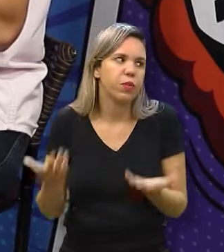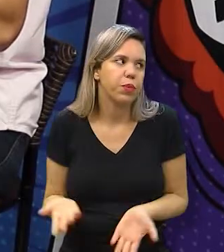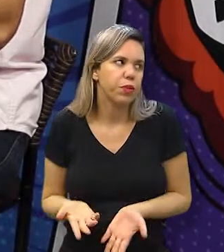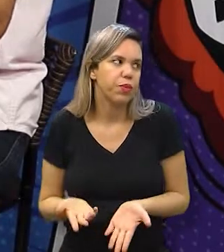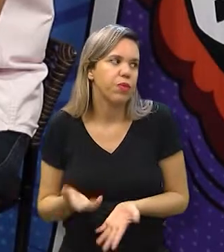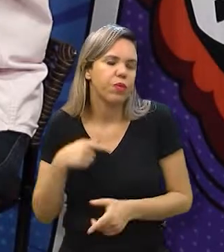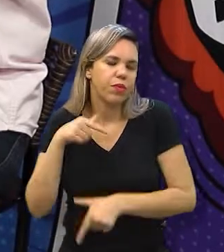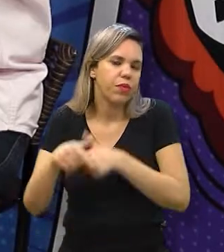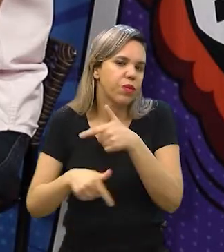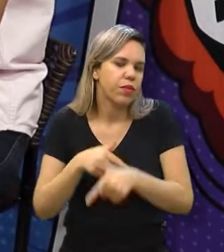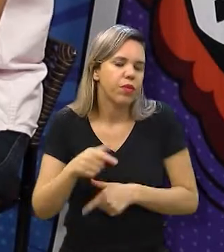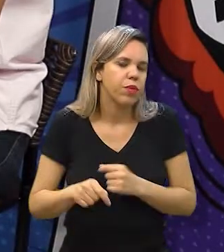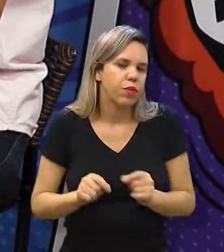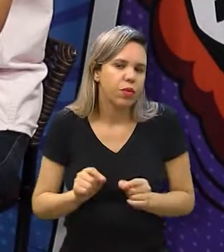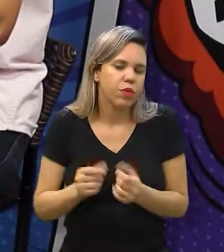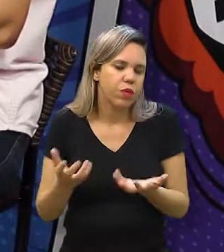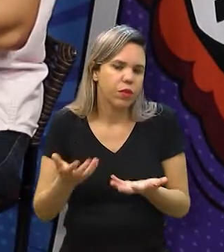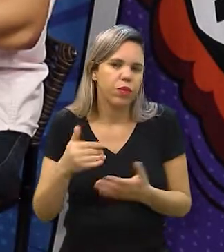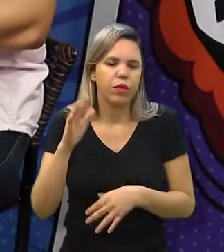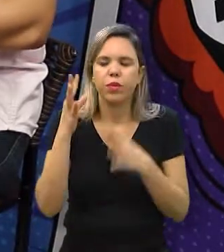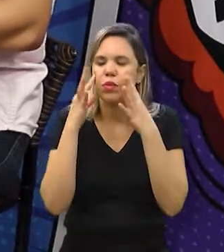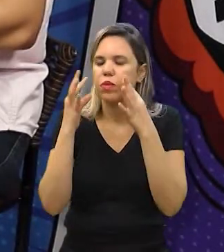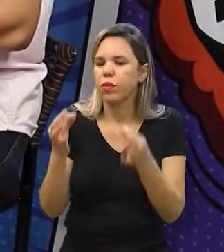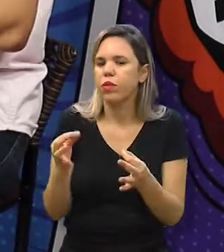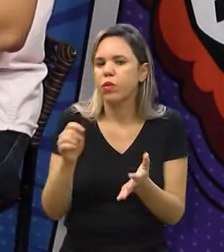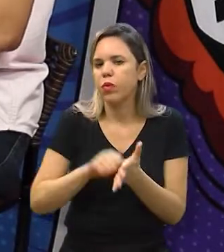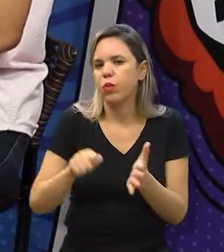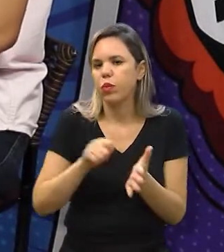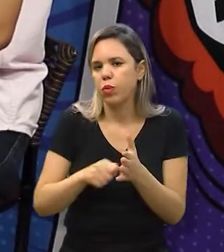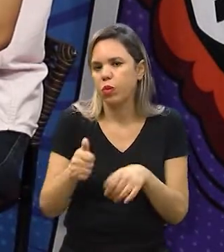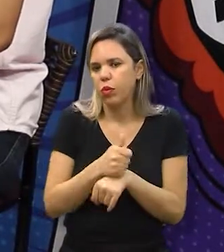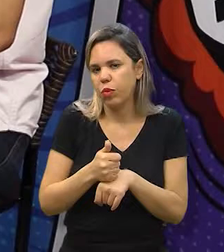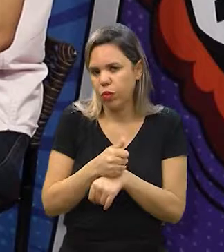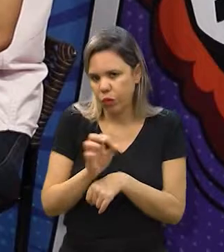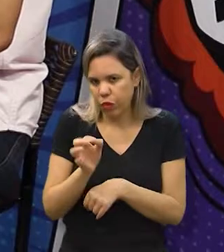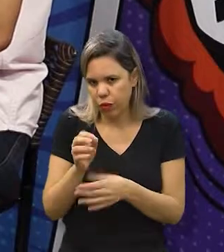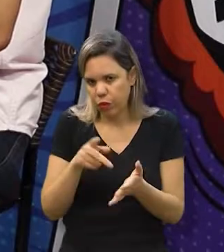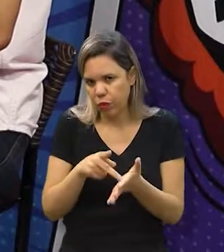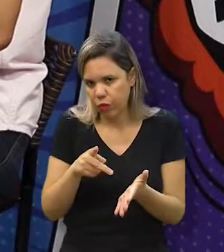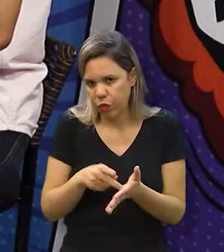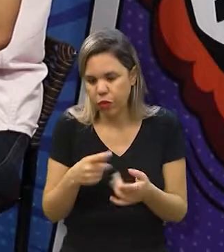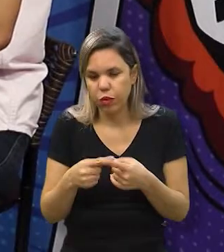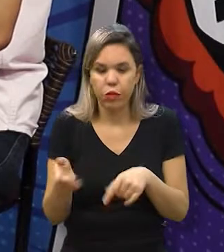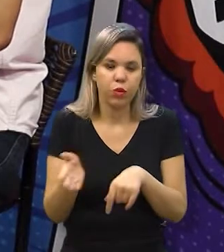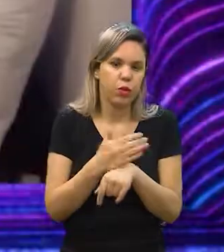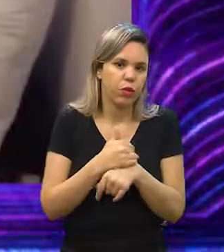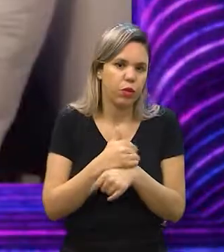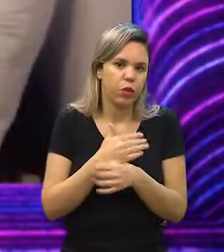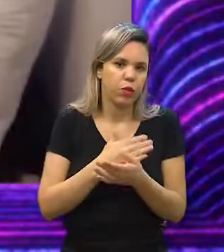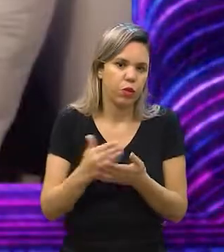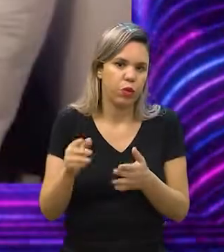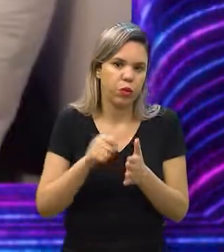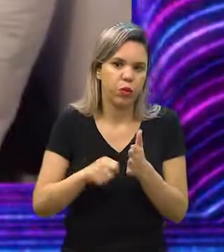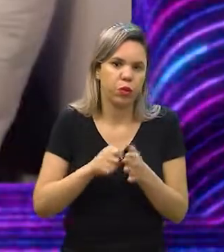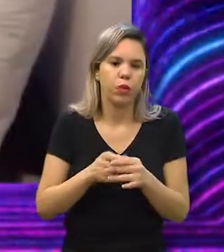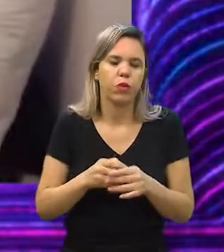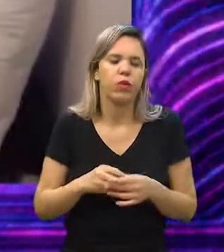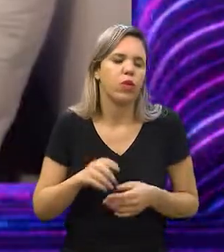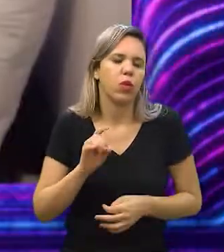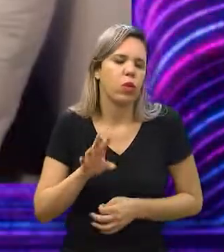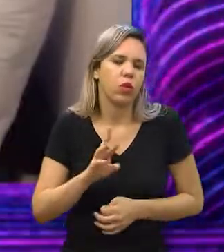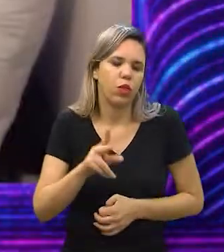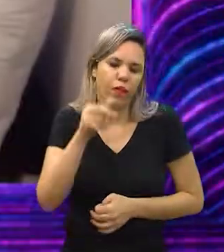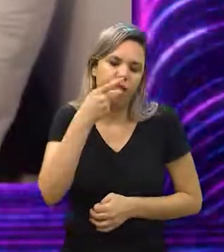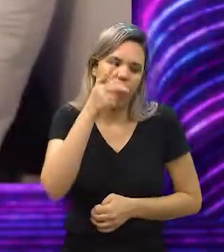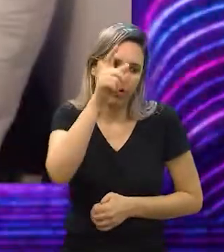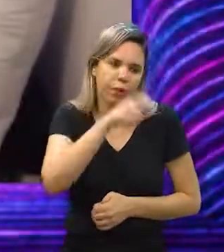né? É mais trabalhoso, requer mais atenção do escritor? Com certeza, porque antes da gente começar a escrever, não é só